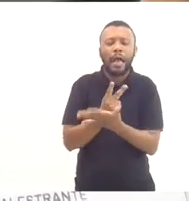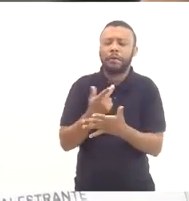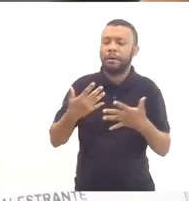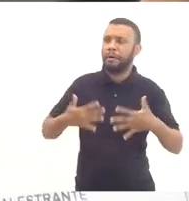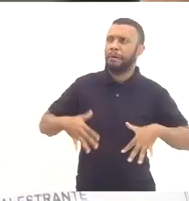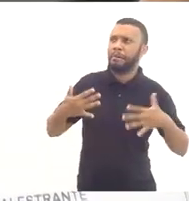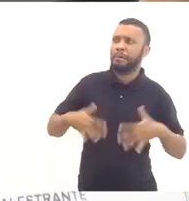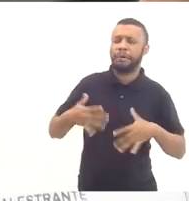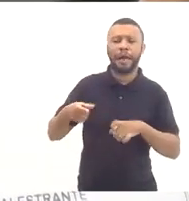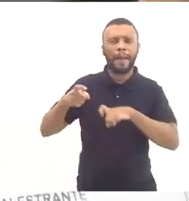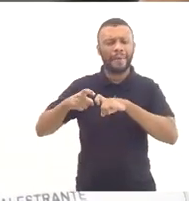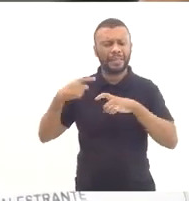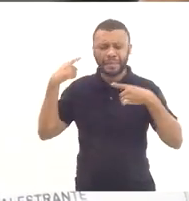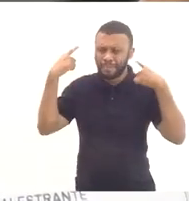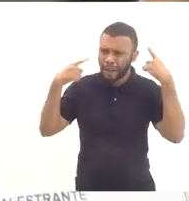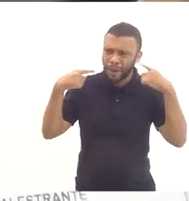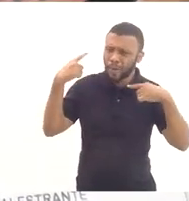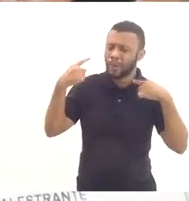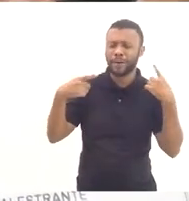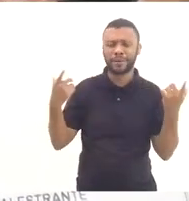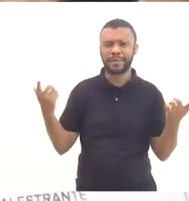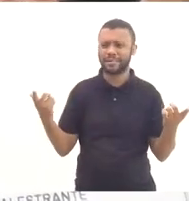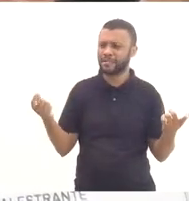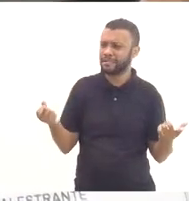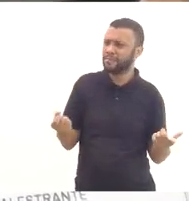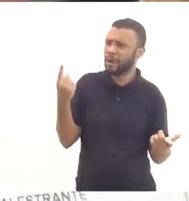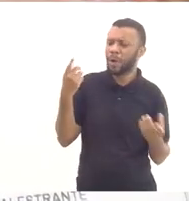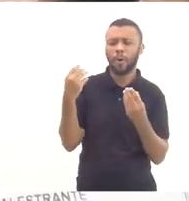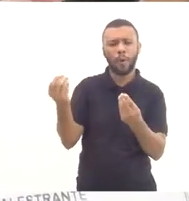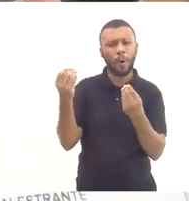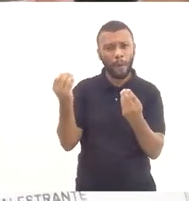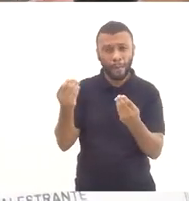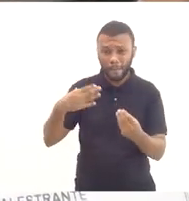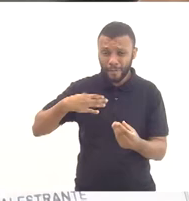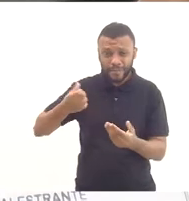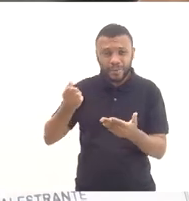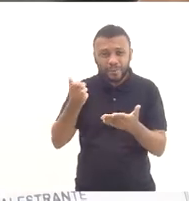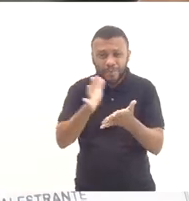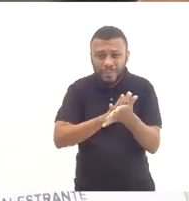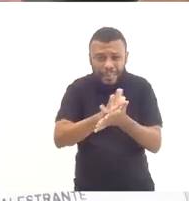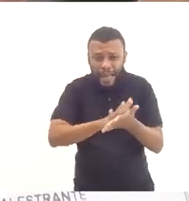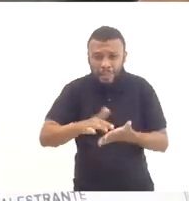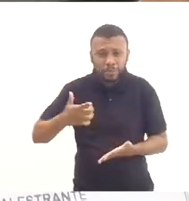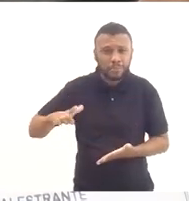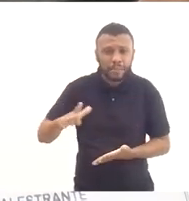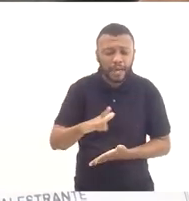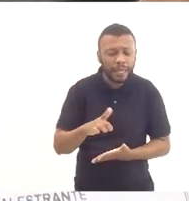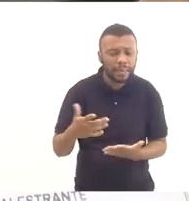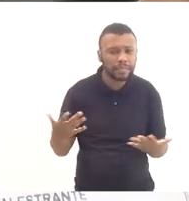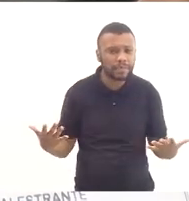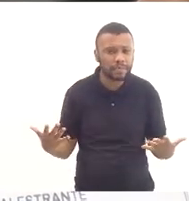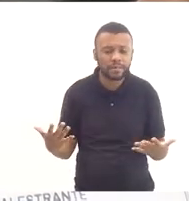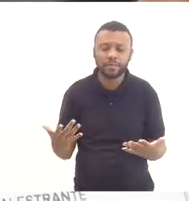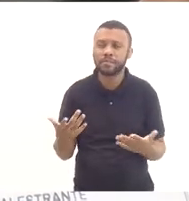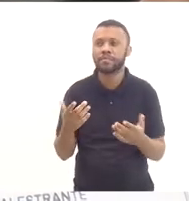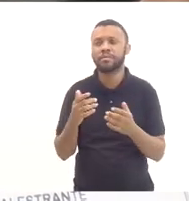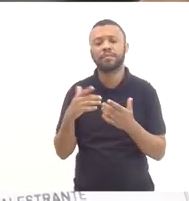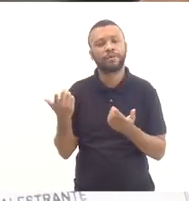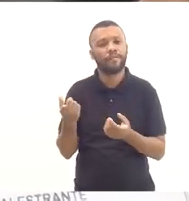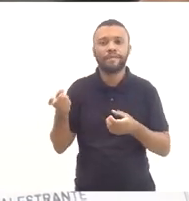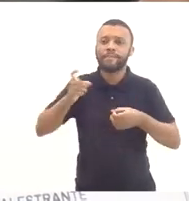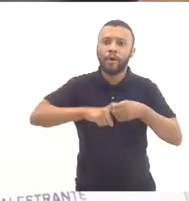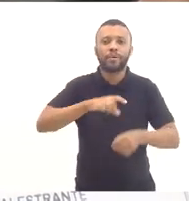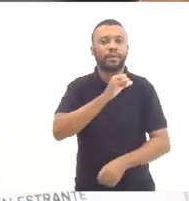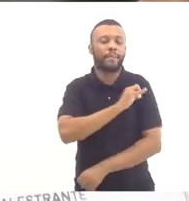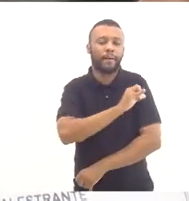que ela falou que ele se a médica tá doida meu filho não tem nada vou embora com ele para o Rio de